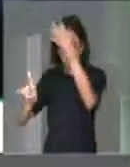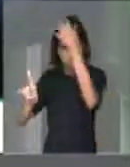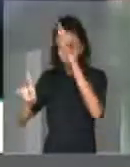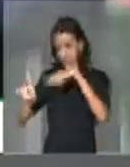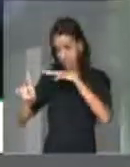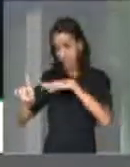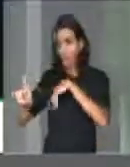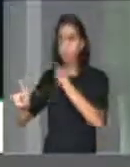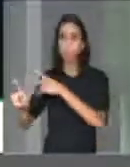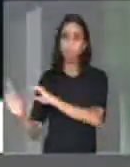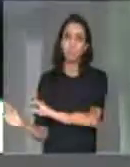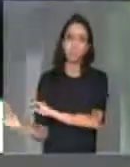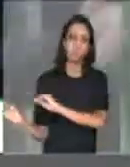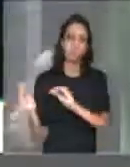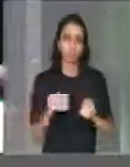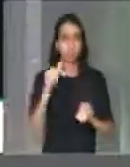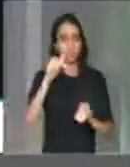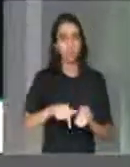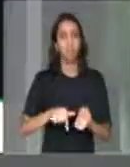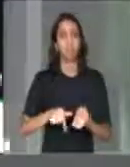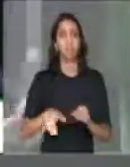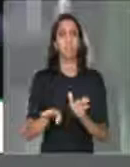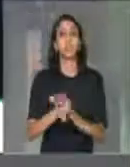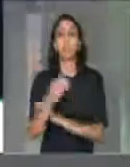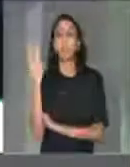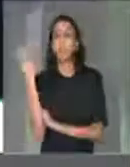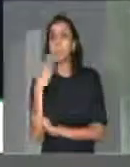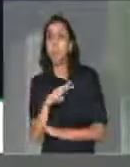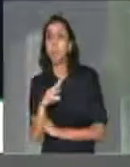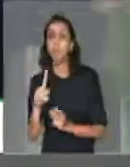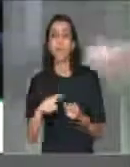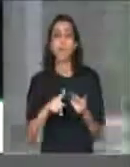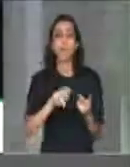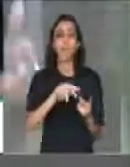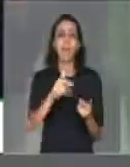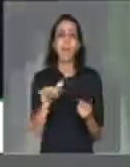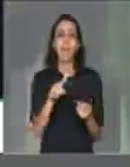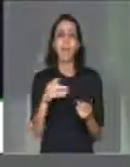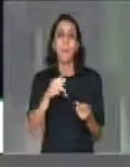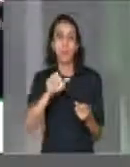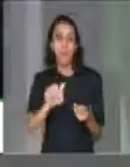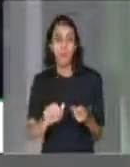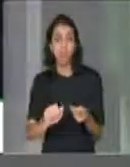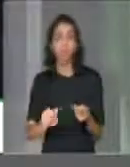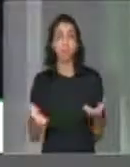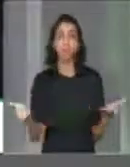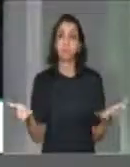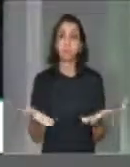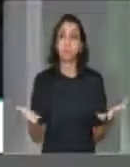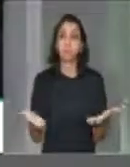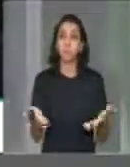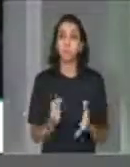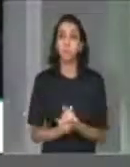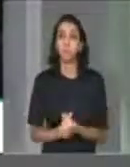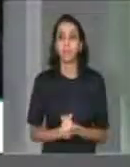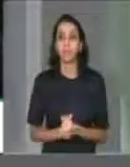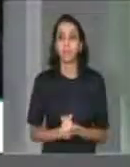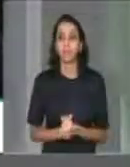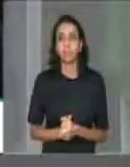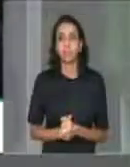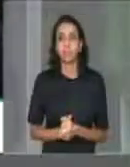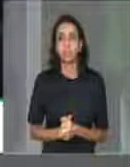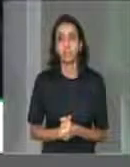desse Maranhão e do Grão-Pará, reapareceram como encantadas,